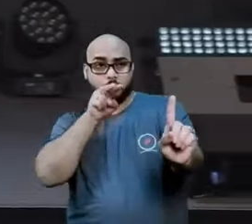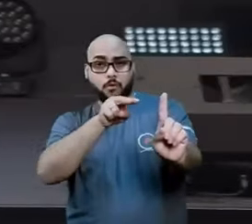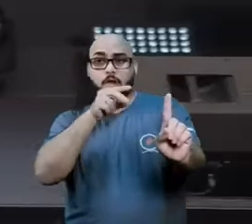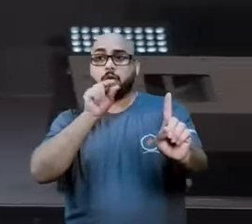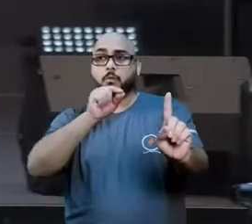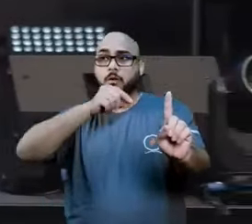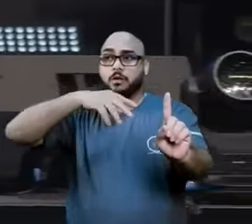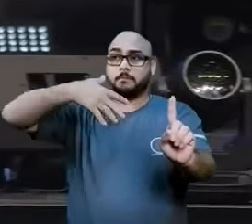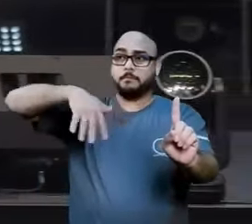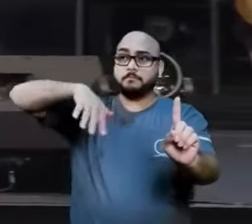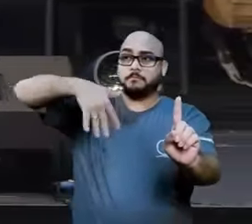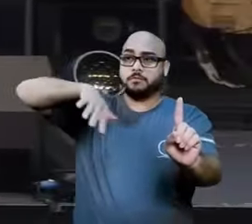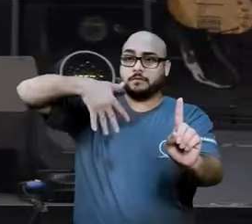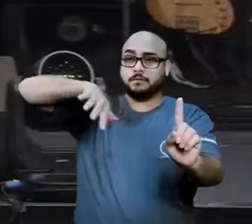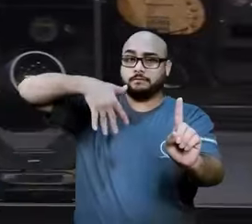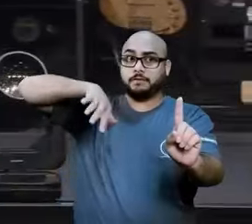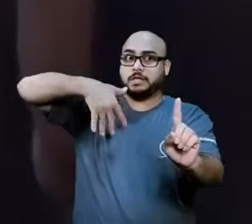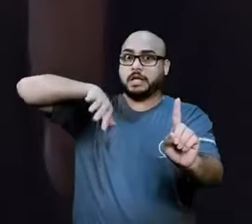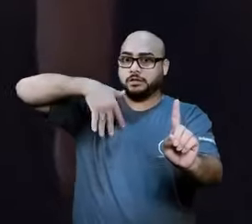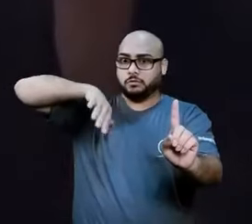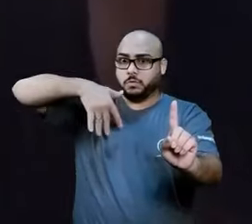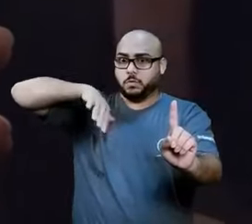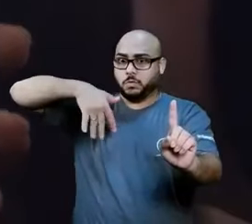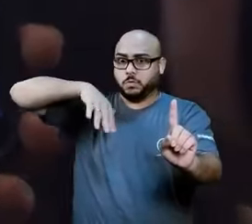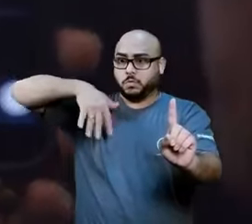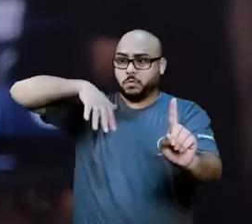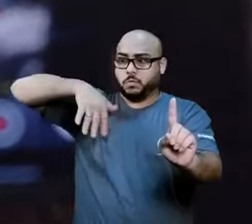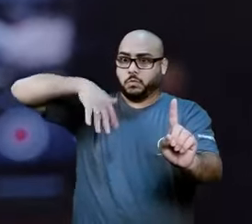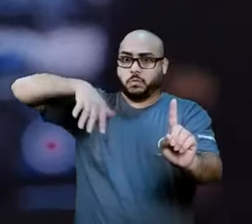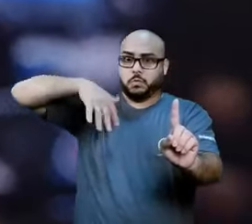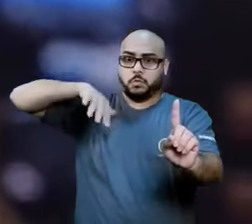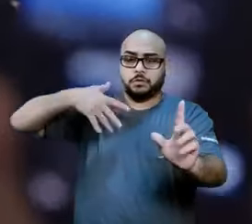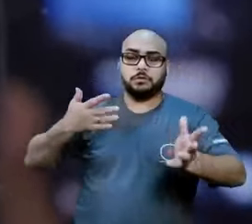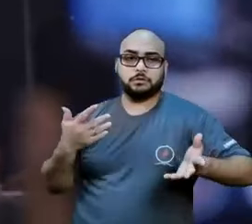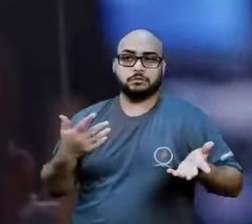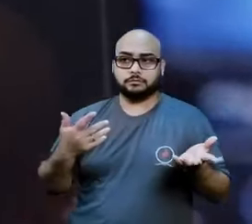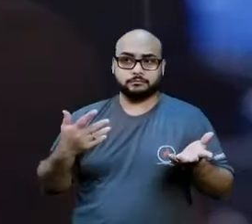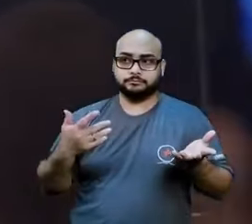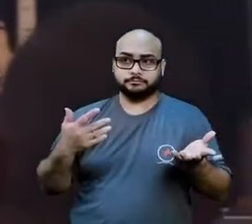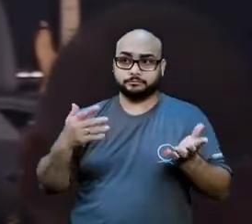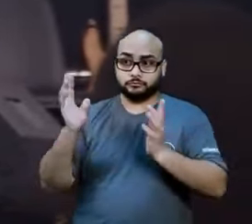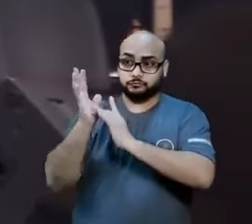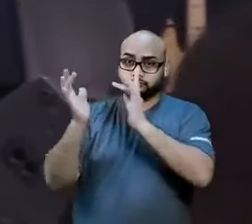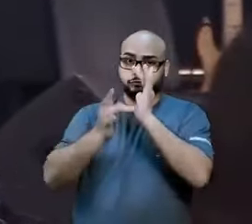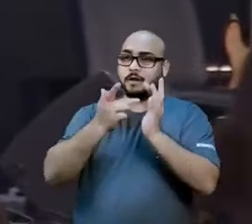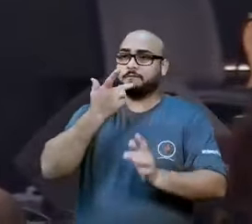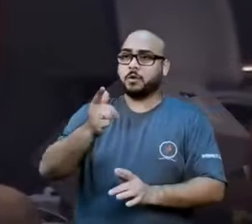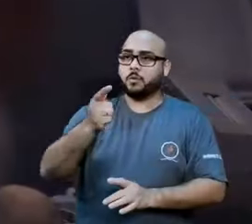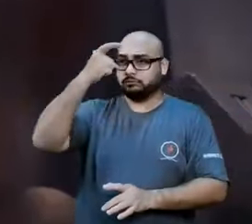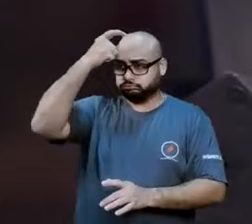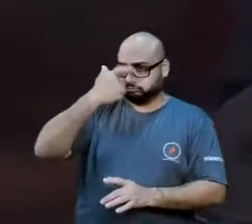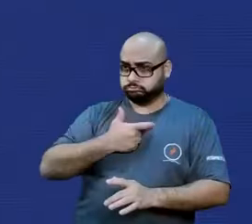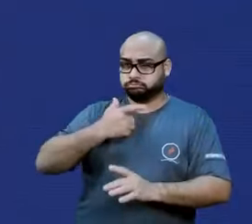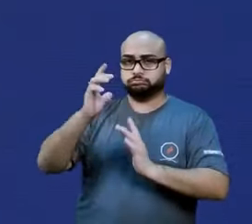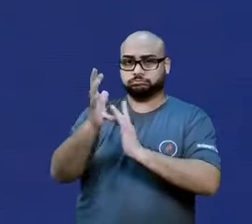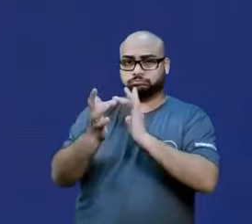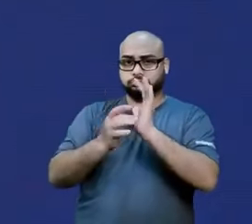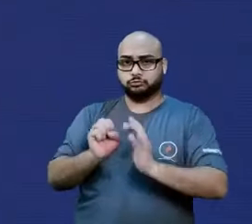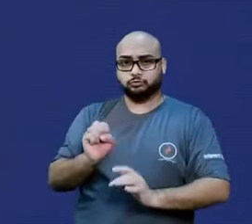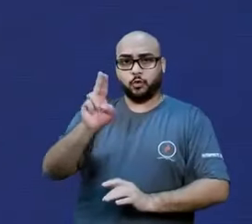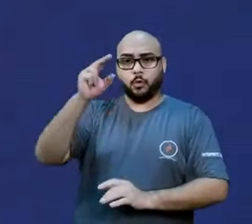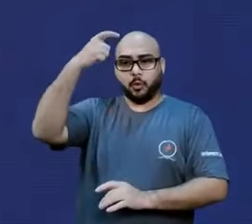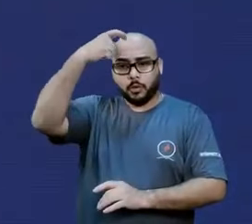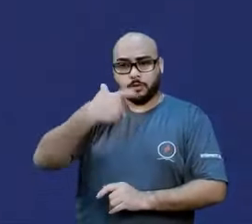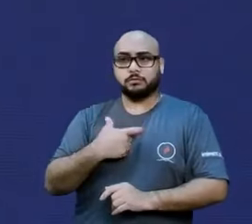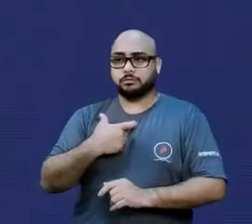tem de bom ânimo sou eu no último reduto da energia e da capacidade